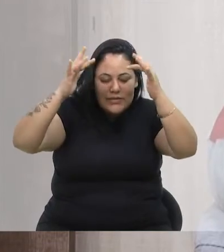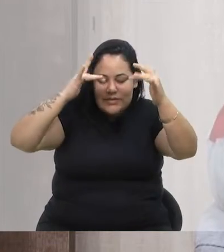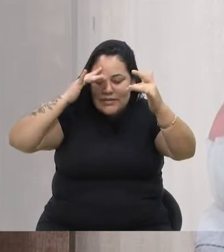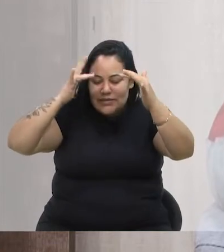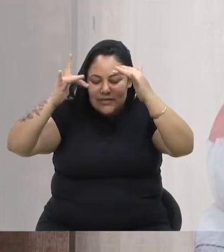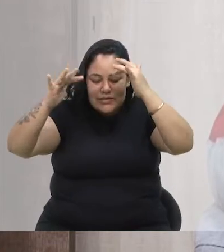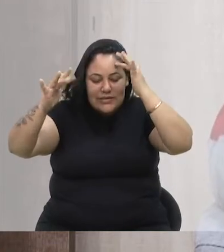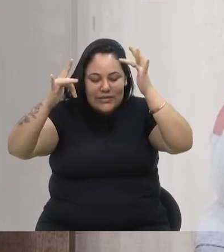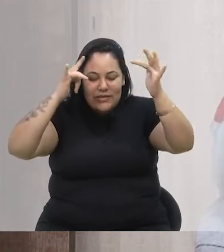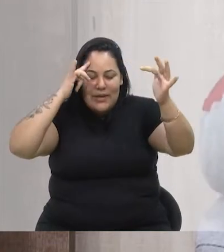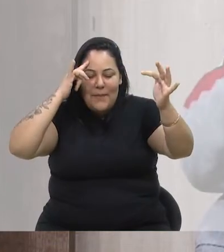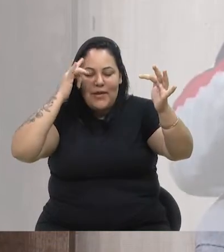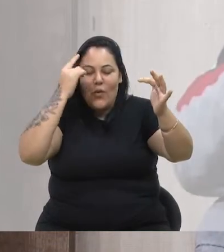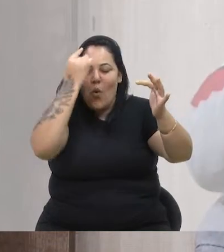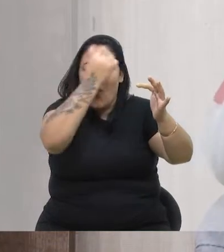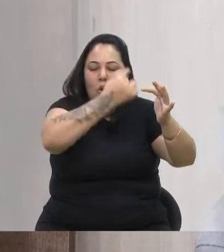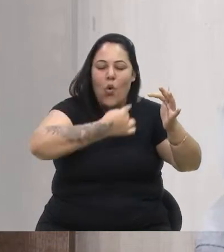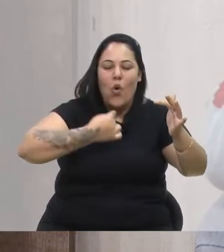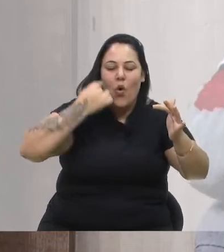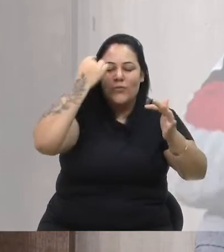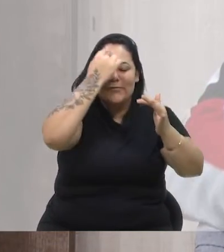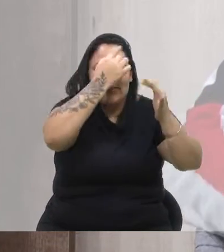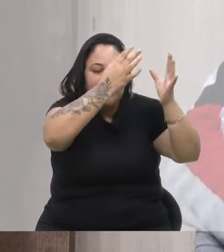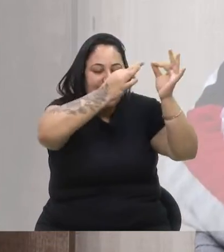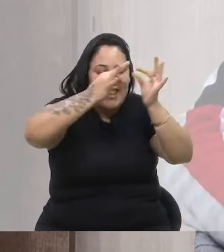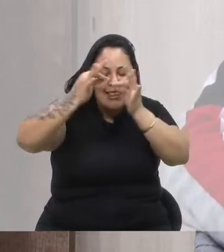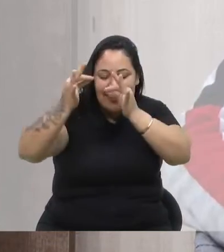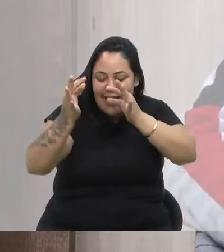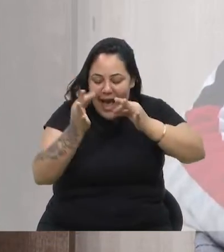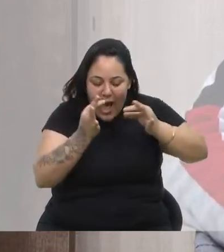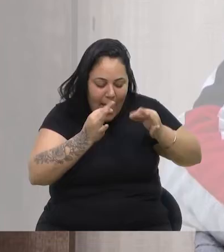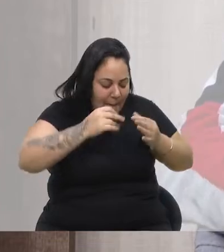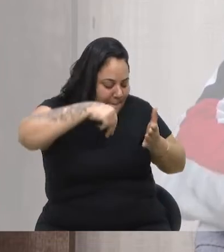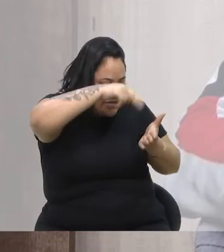imaginativo, do sujeito imaginar ali as próprias